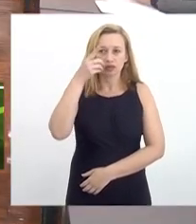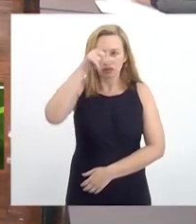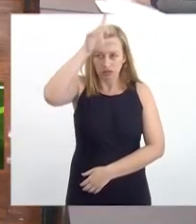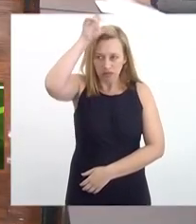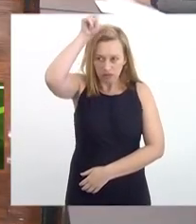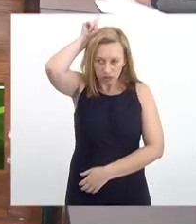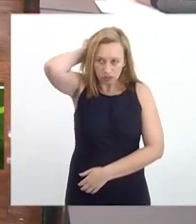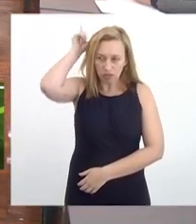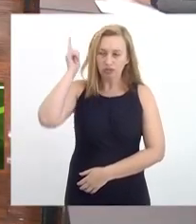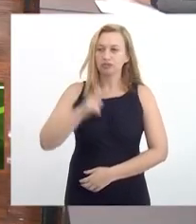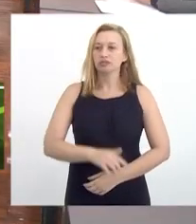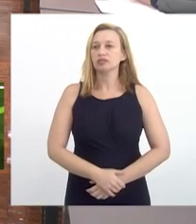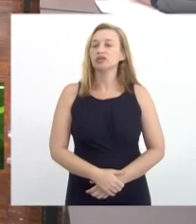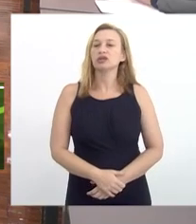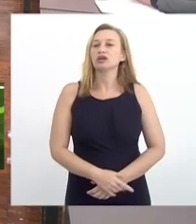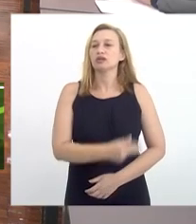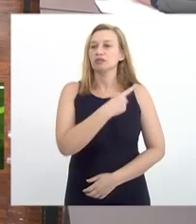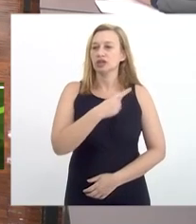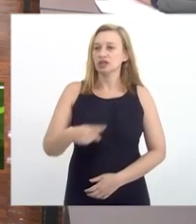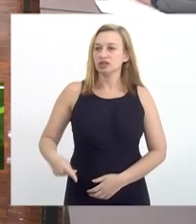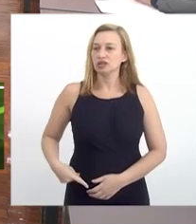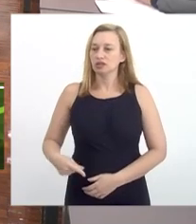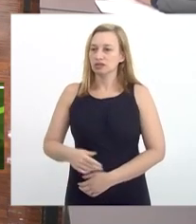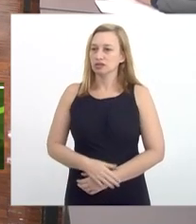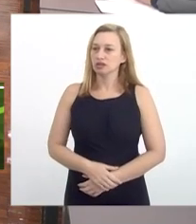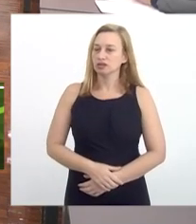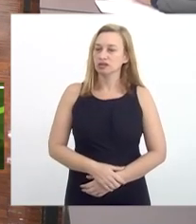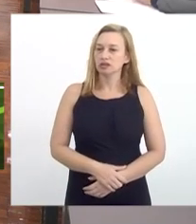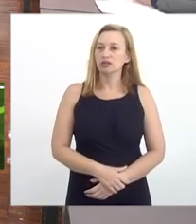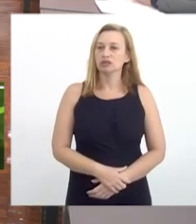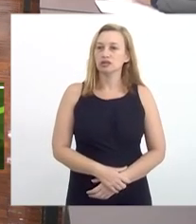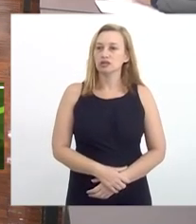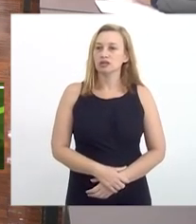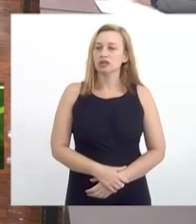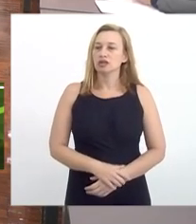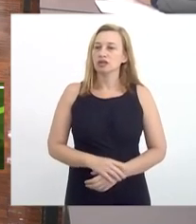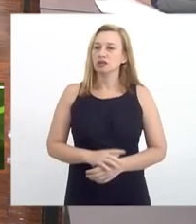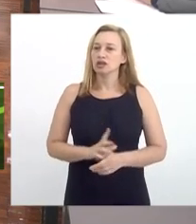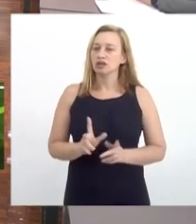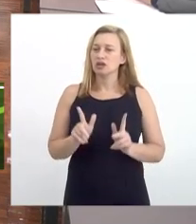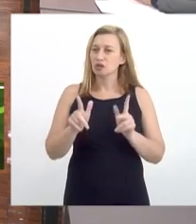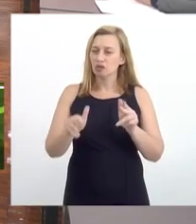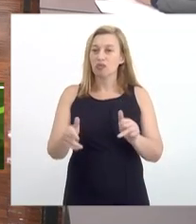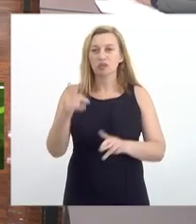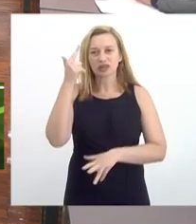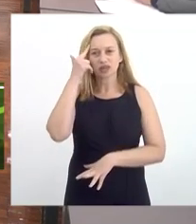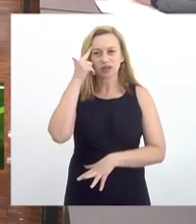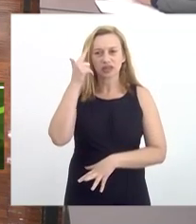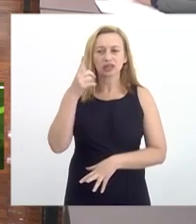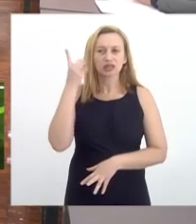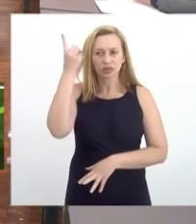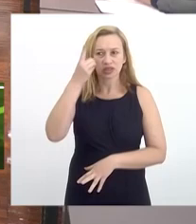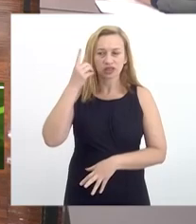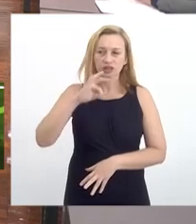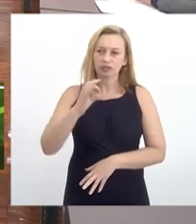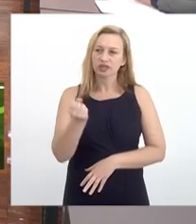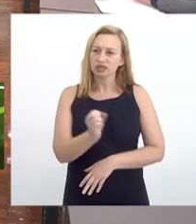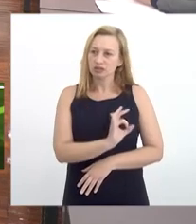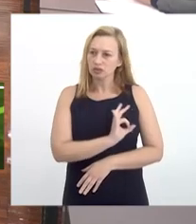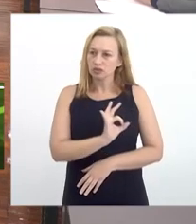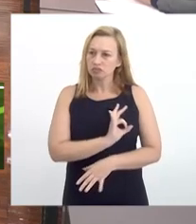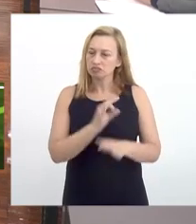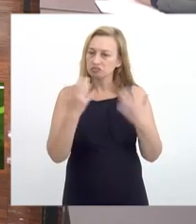Presidente, primeiro, na mesma linha da deputada Marta Rocha, elogiar o trabalho